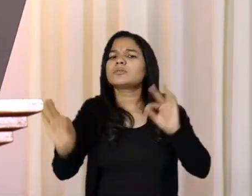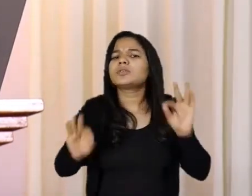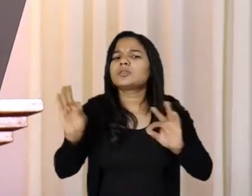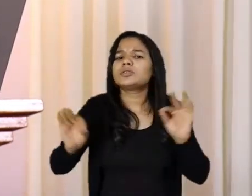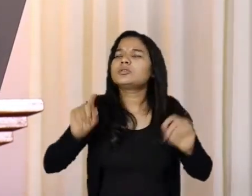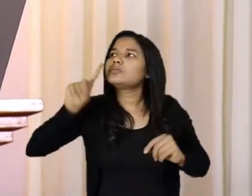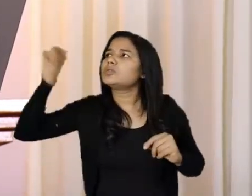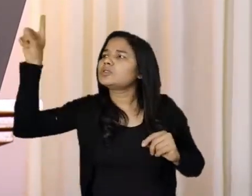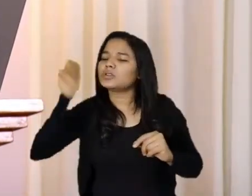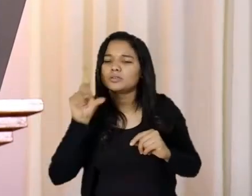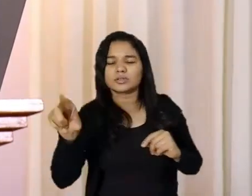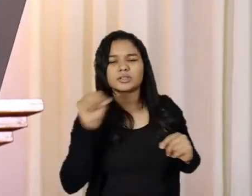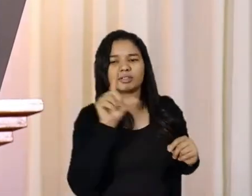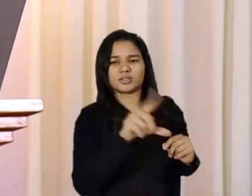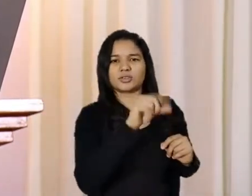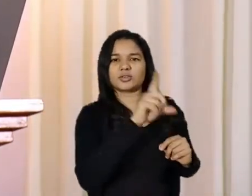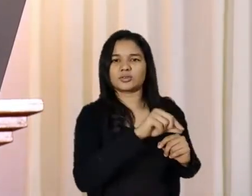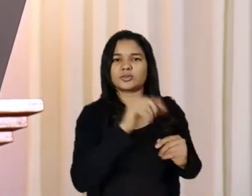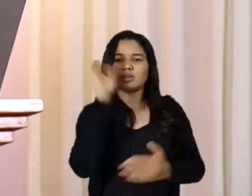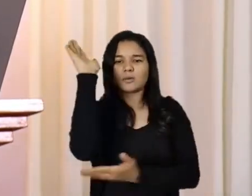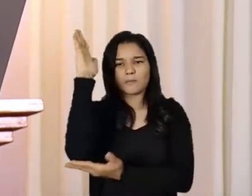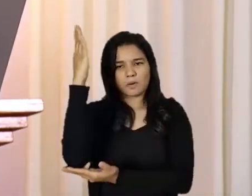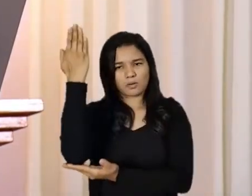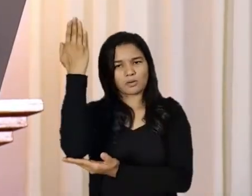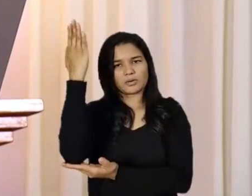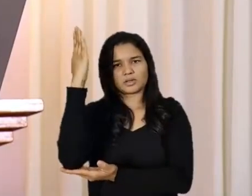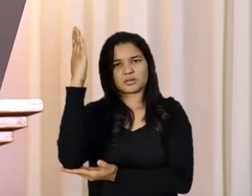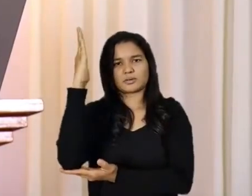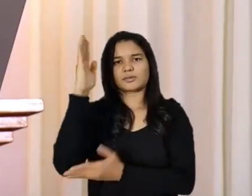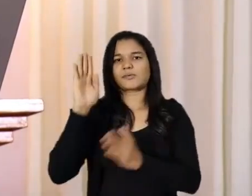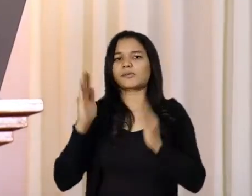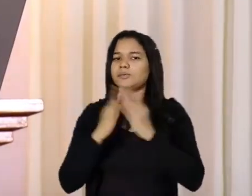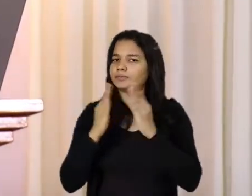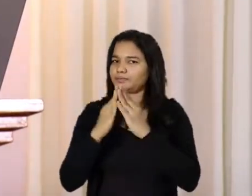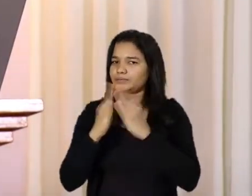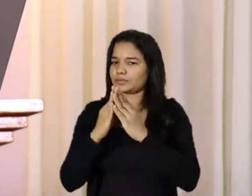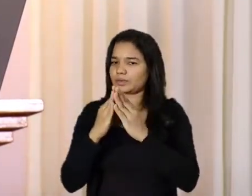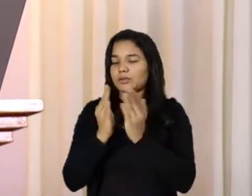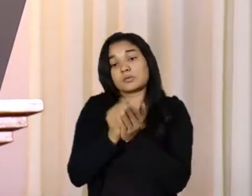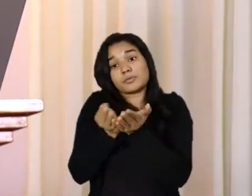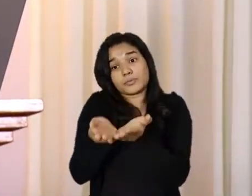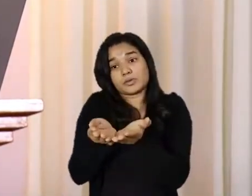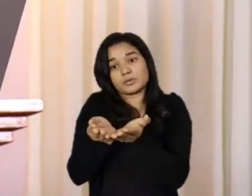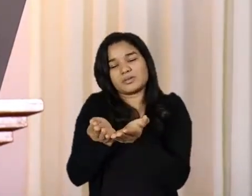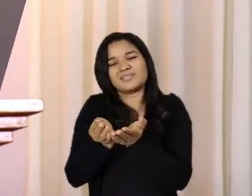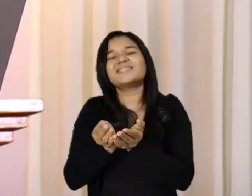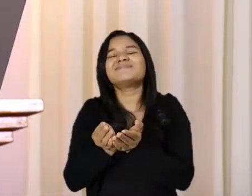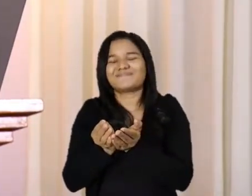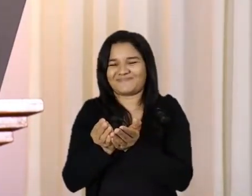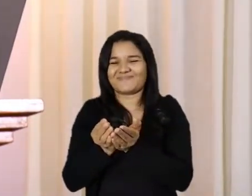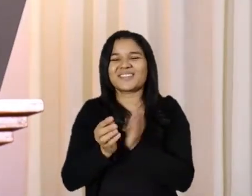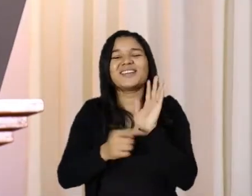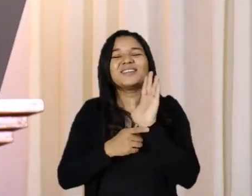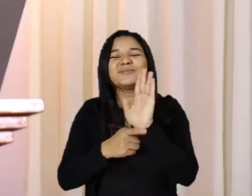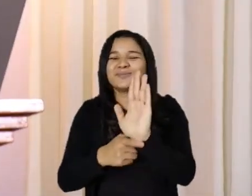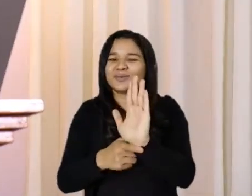daquela casa-embarcação? Significa que todo lar deve ser construído com os melhores materiais